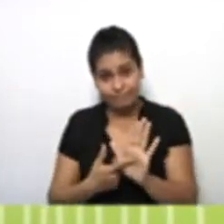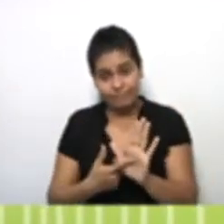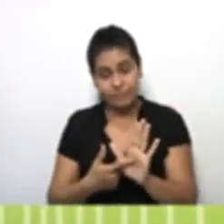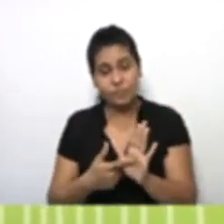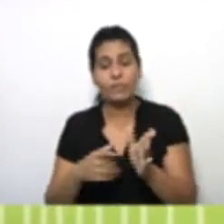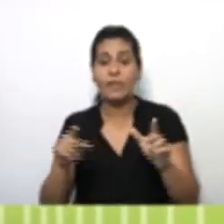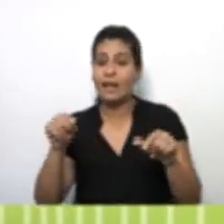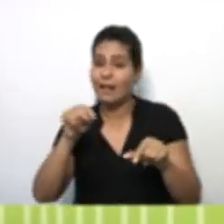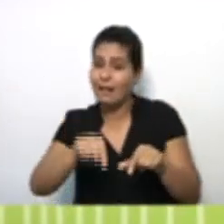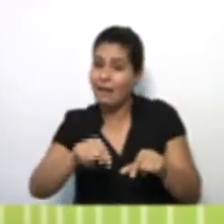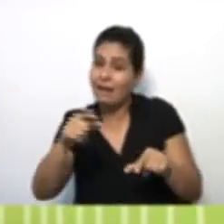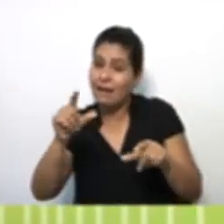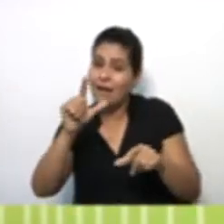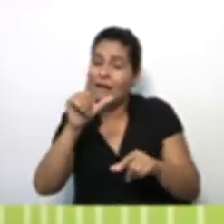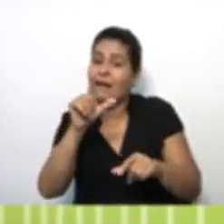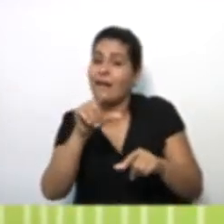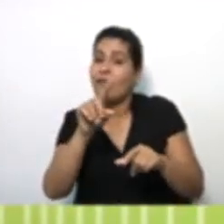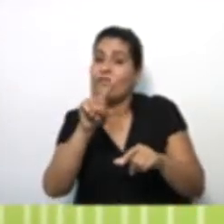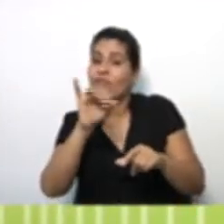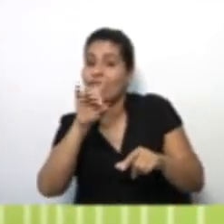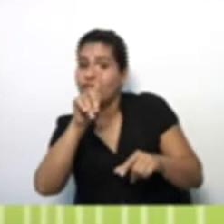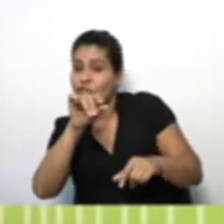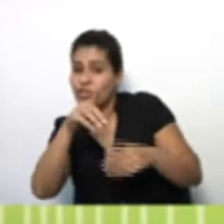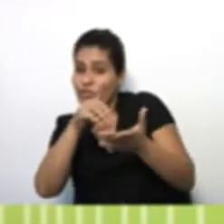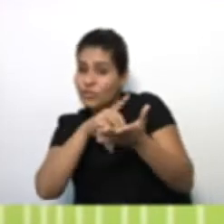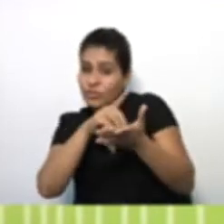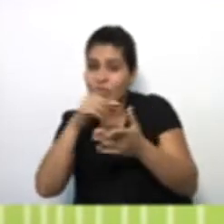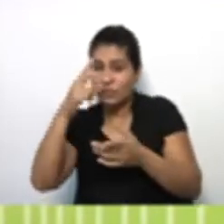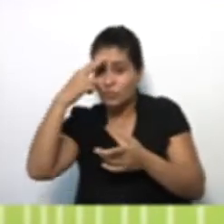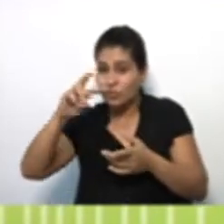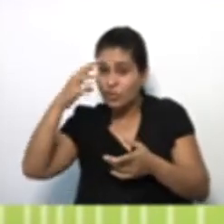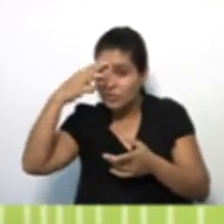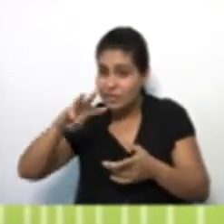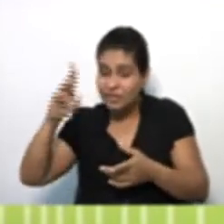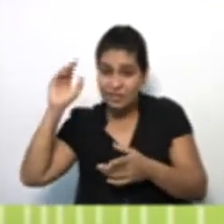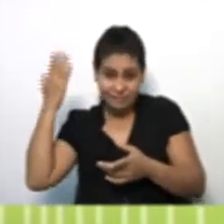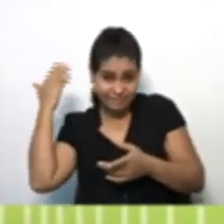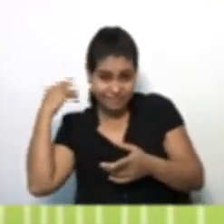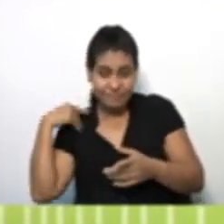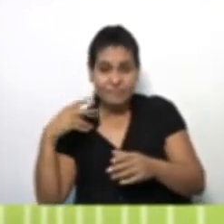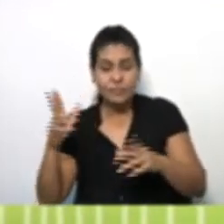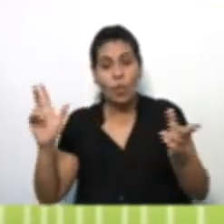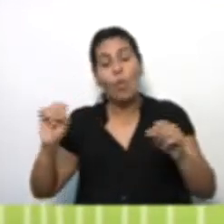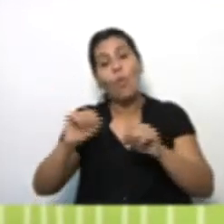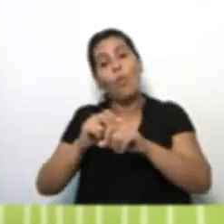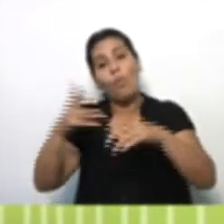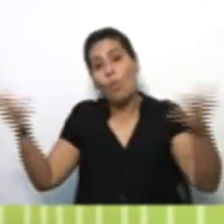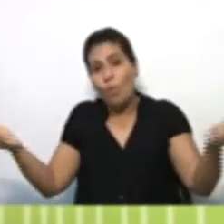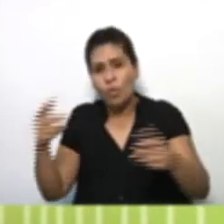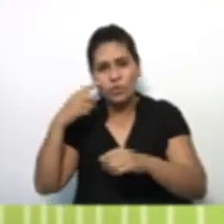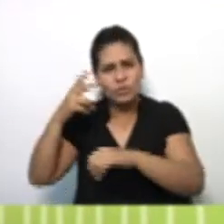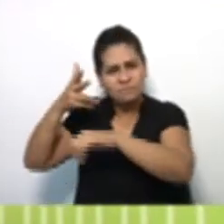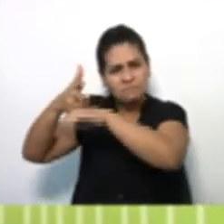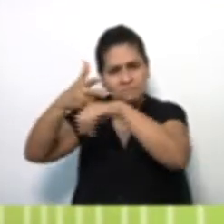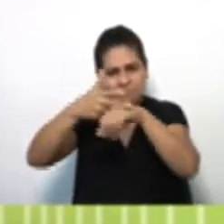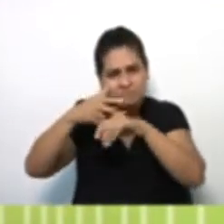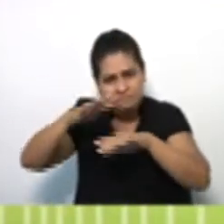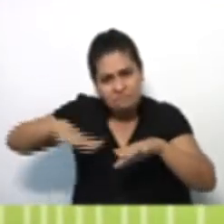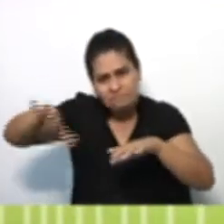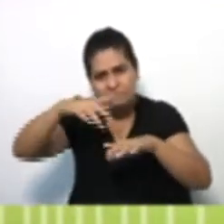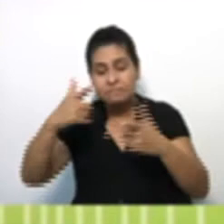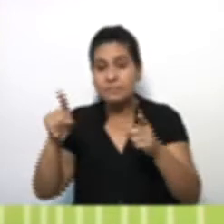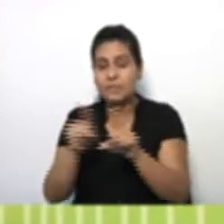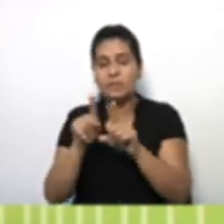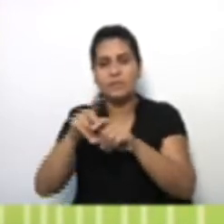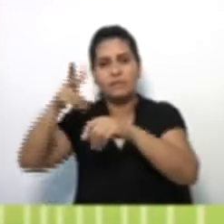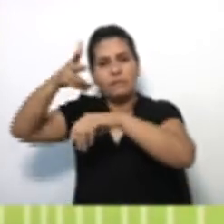videocassete servia para você assistir o filme, né? Você locava lá 2, 3 dias, ou então muitas vezes tinha aquelas câmeras, iguais essas que estão aqui no estúdio,